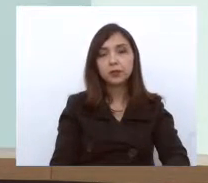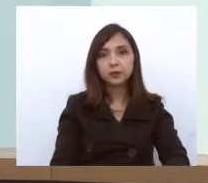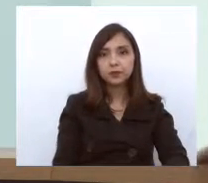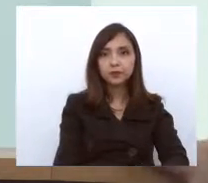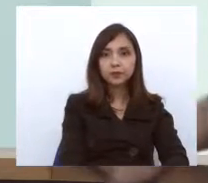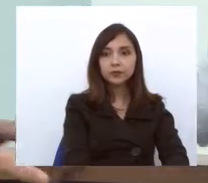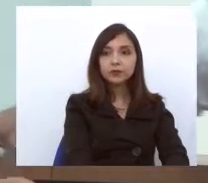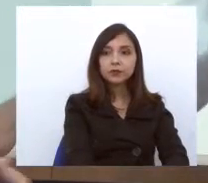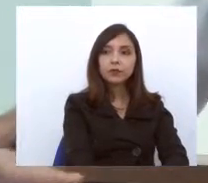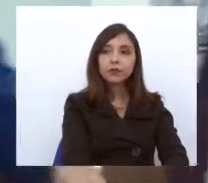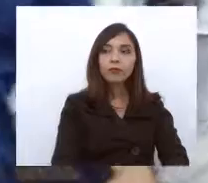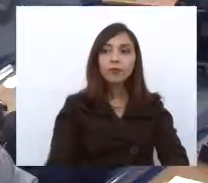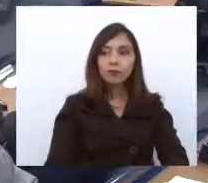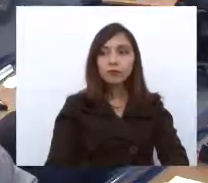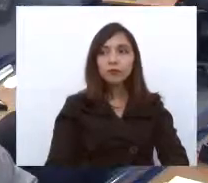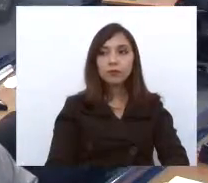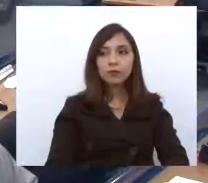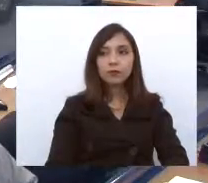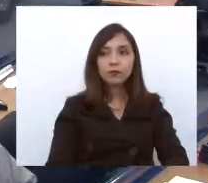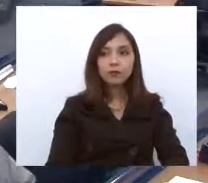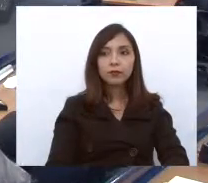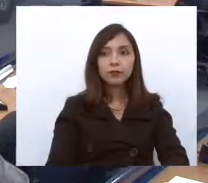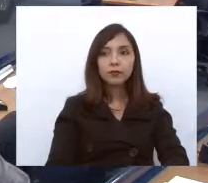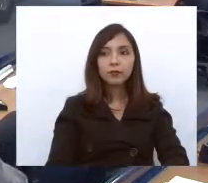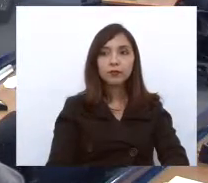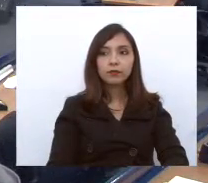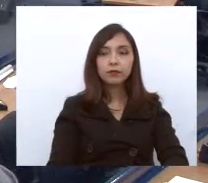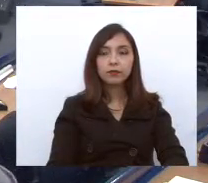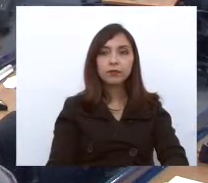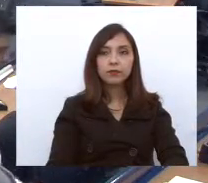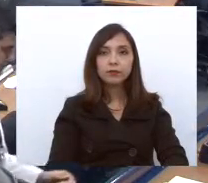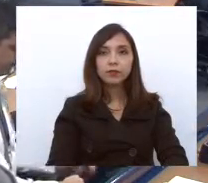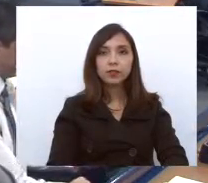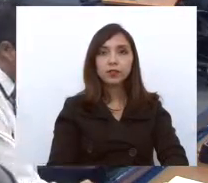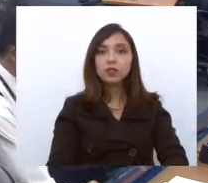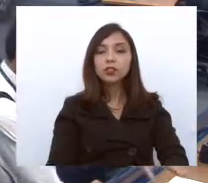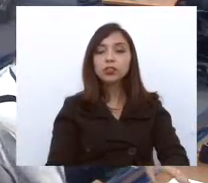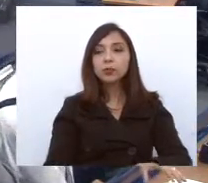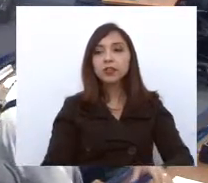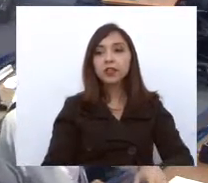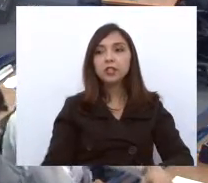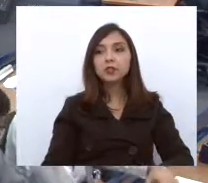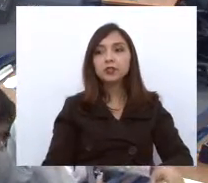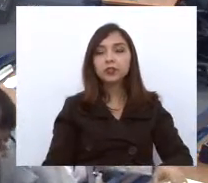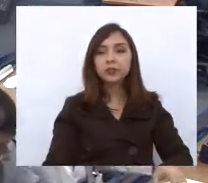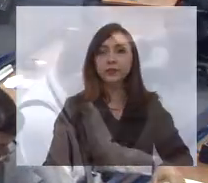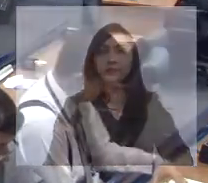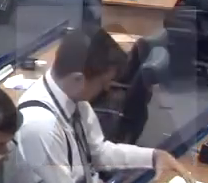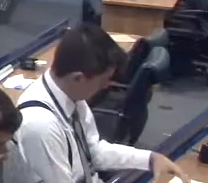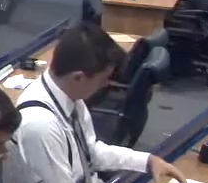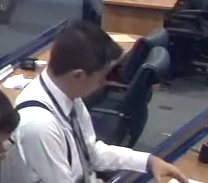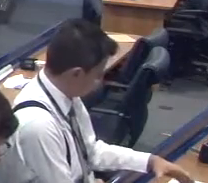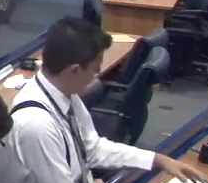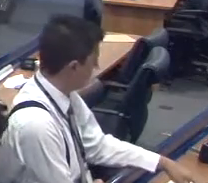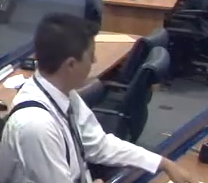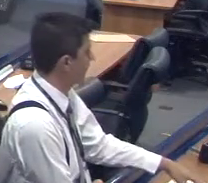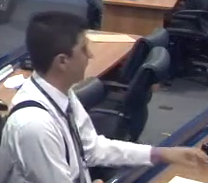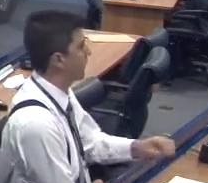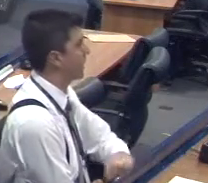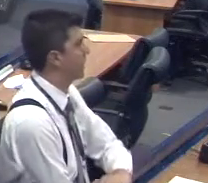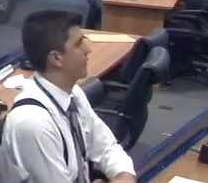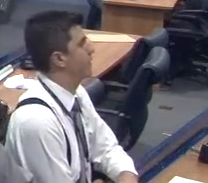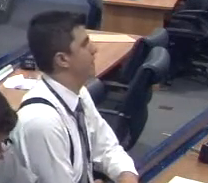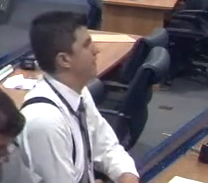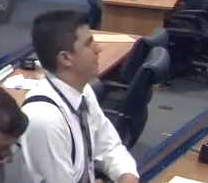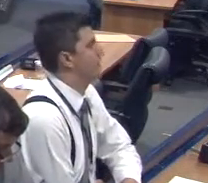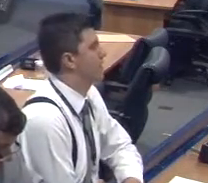vereador. Para encaminhar, vereador Lamé. Obrigado, presidente, para encaminhar. Senhor presidente, eu